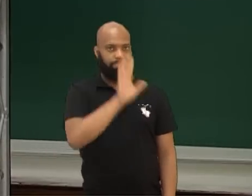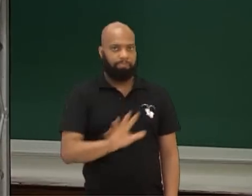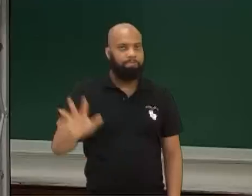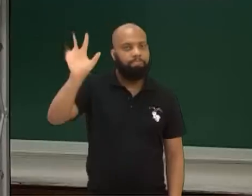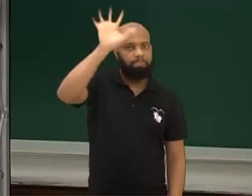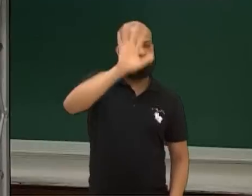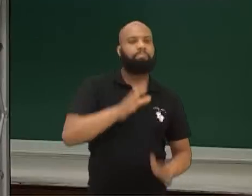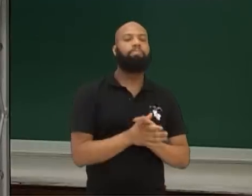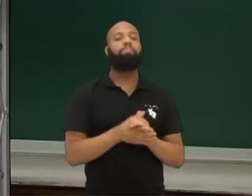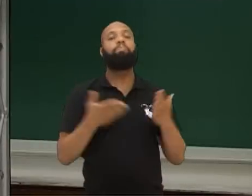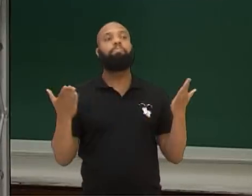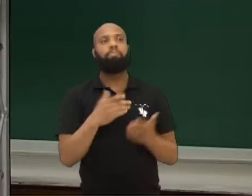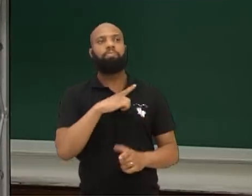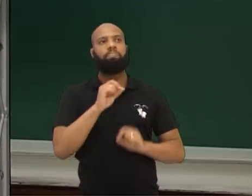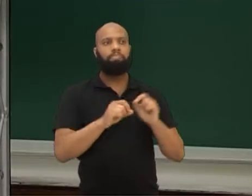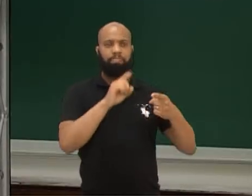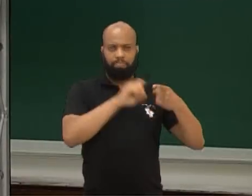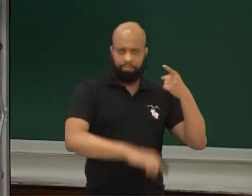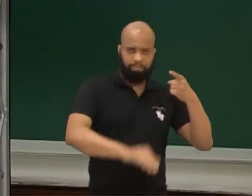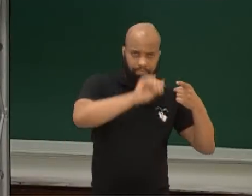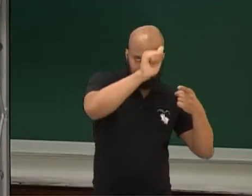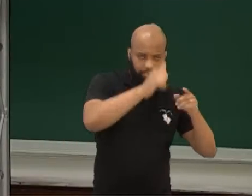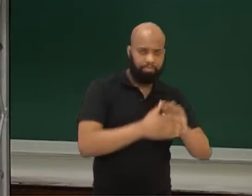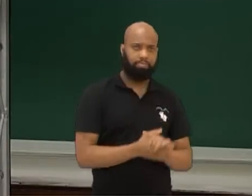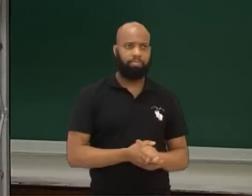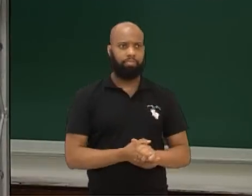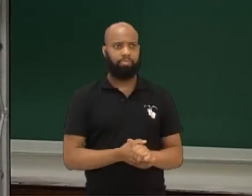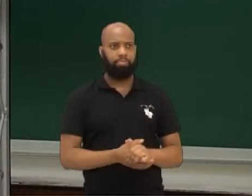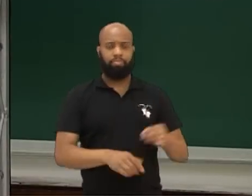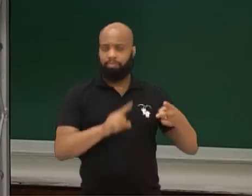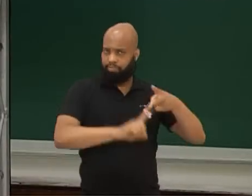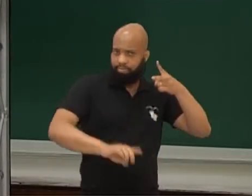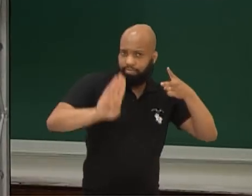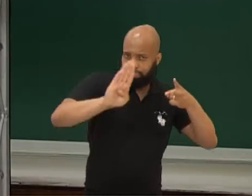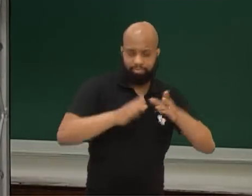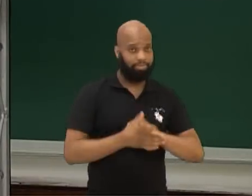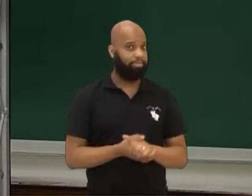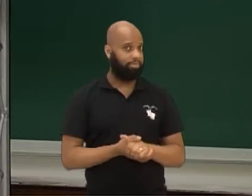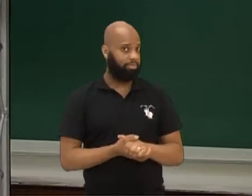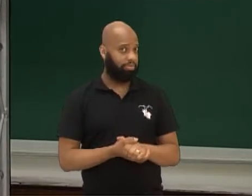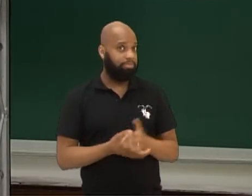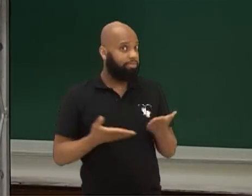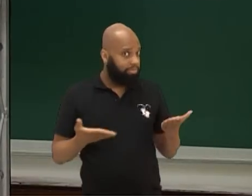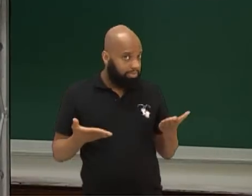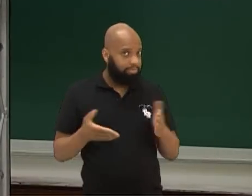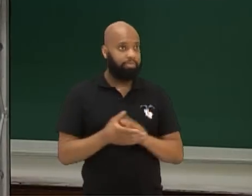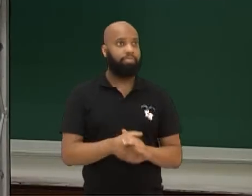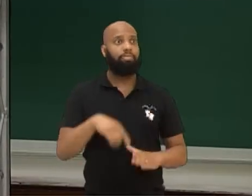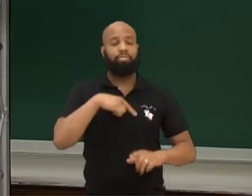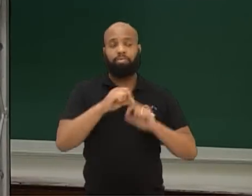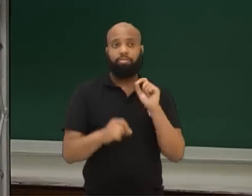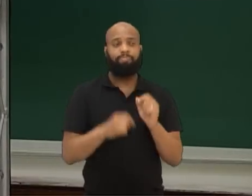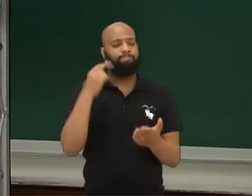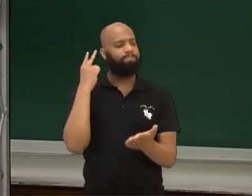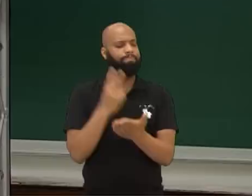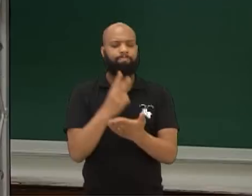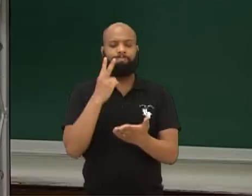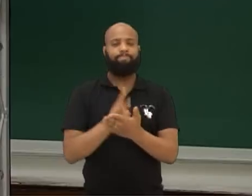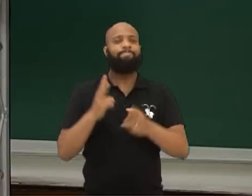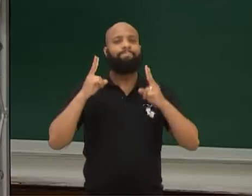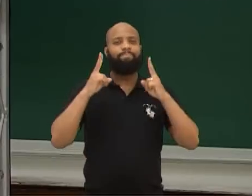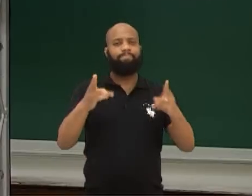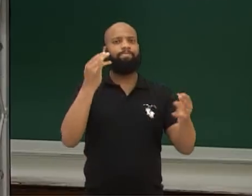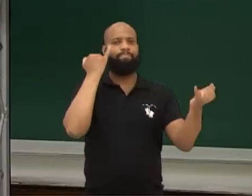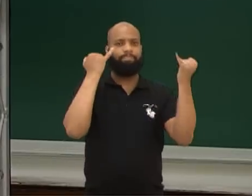país. Então, aqui, será que é a letra A? Ou será que é a letra B? Veja que tem que ser as mesmas informações.